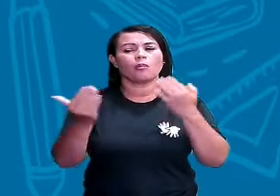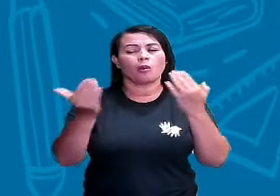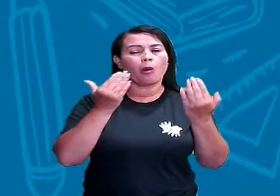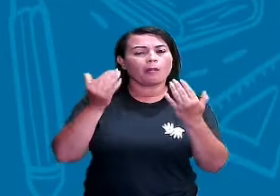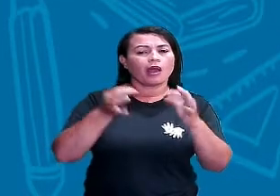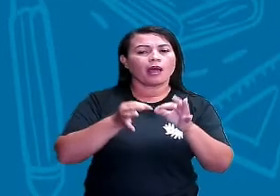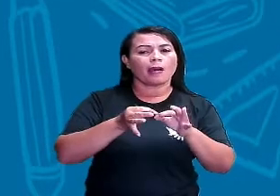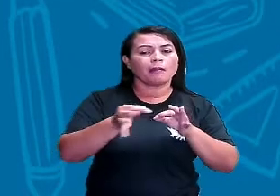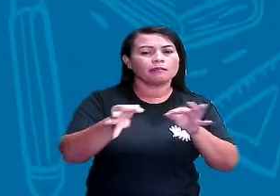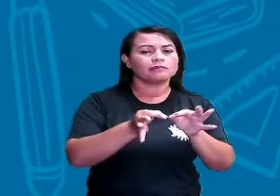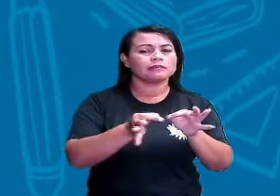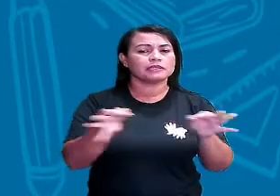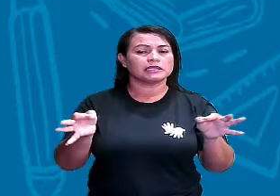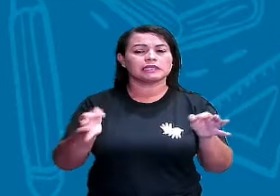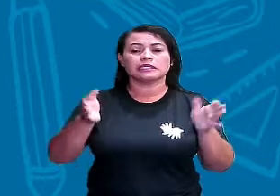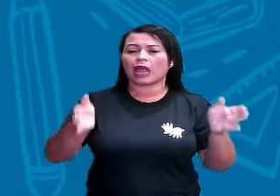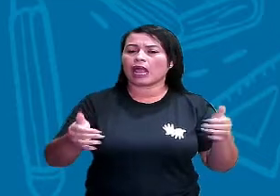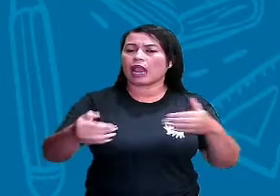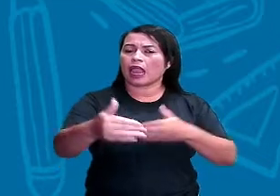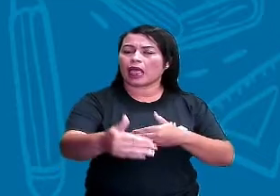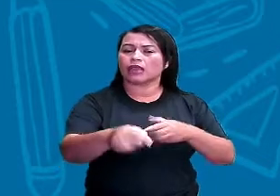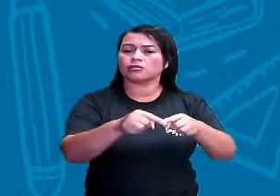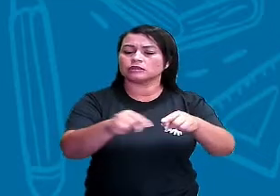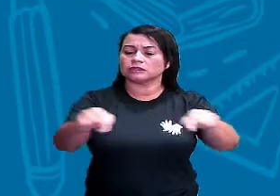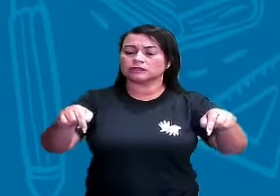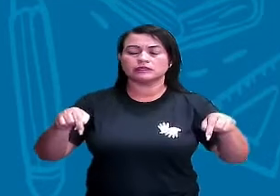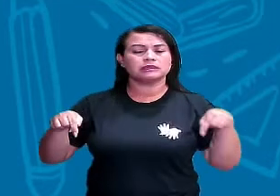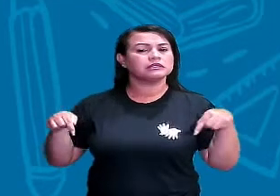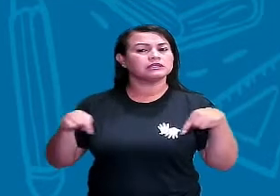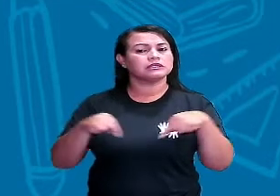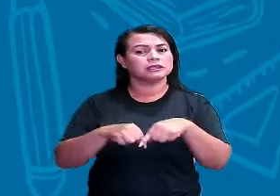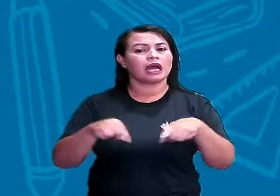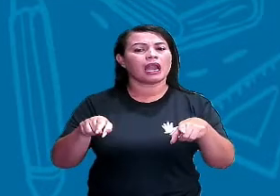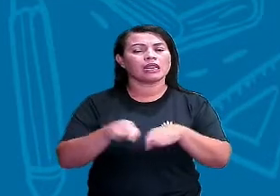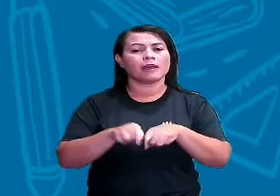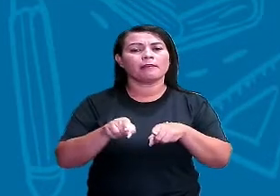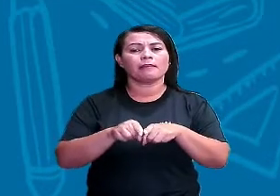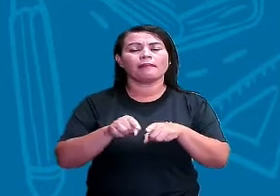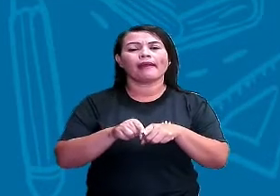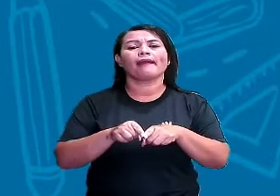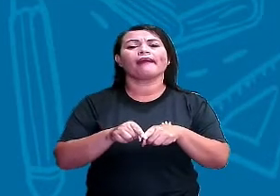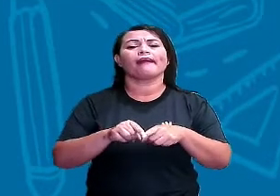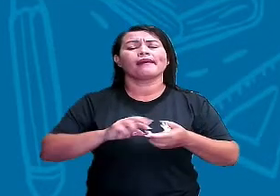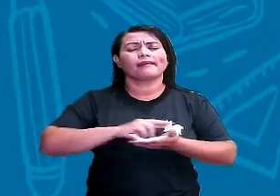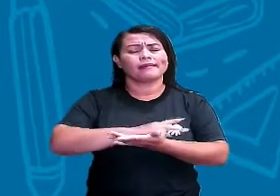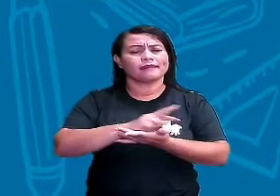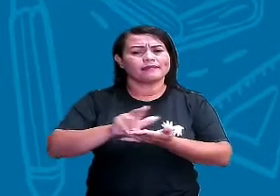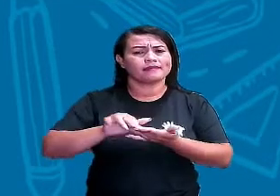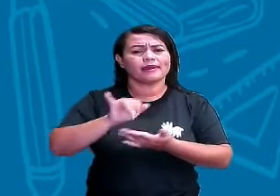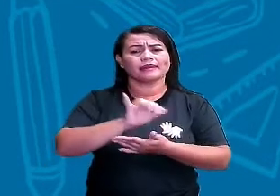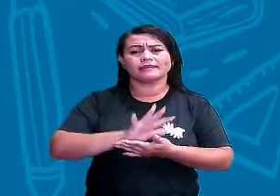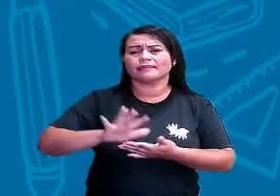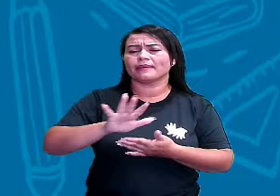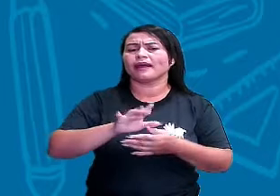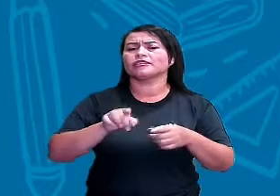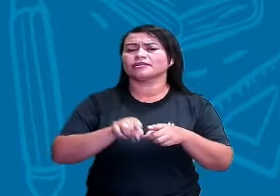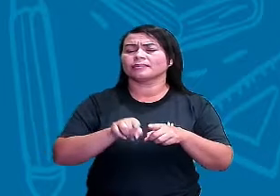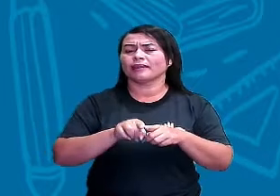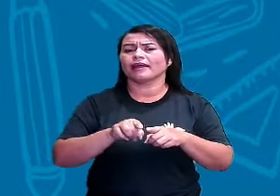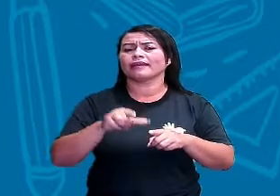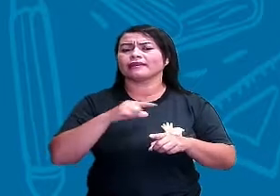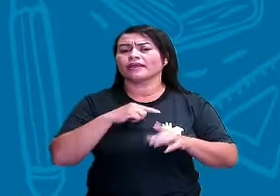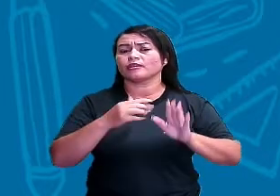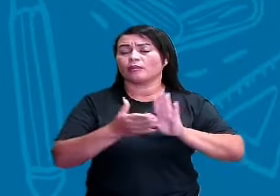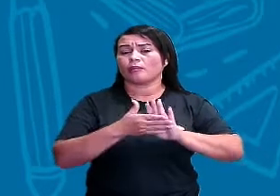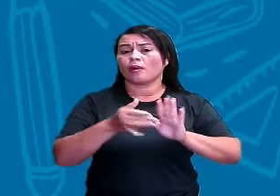comparar comprimentos de lados de sala, polígonos, utilizando unidades de medidas não padronizadas, por exemplo,